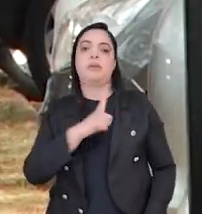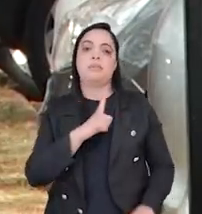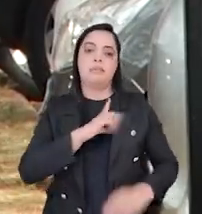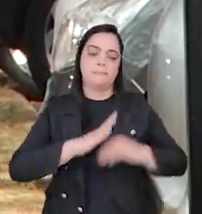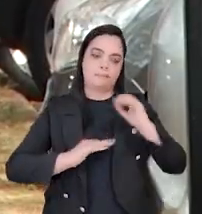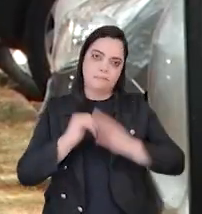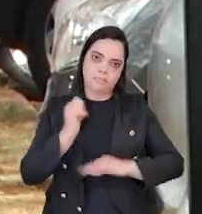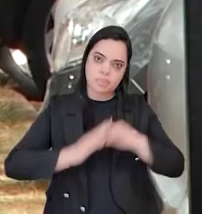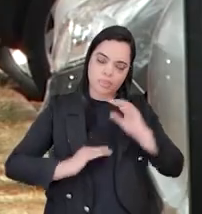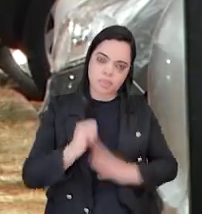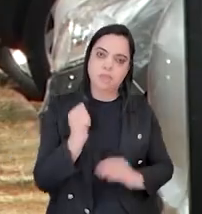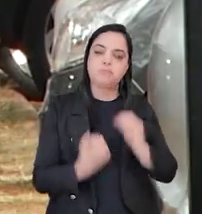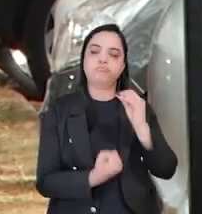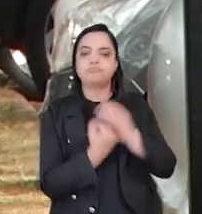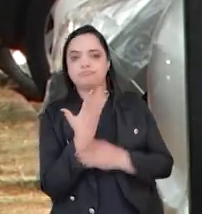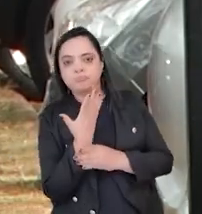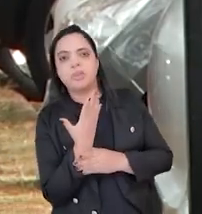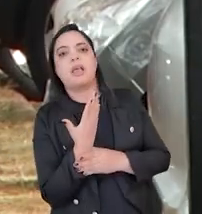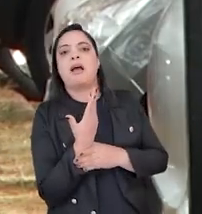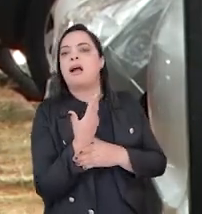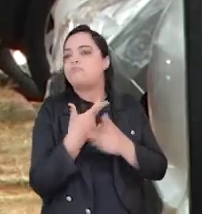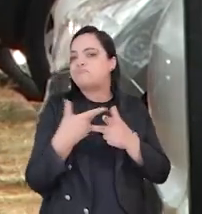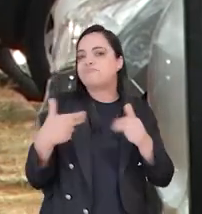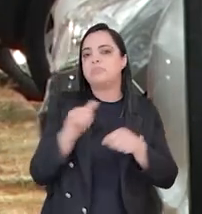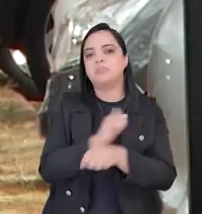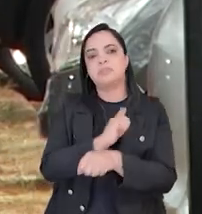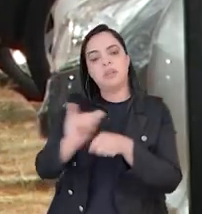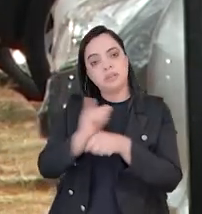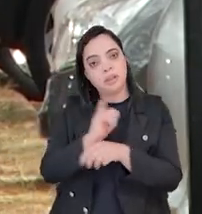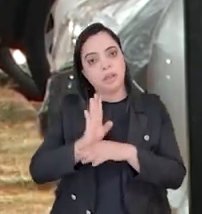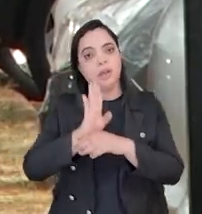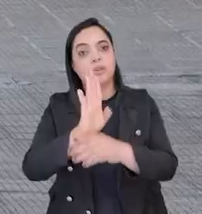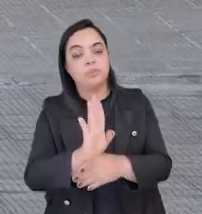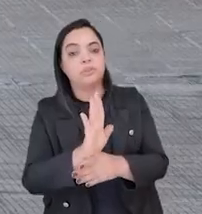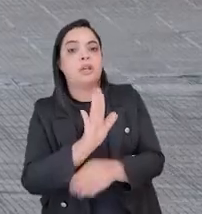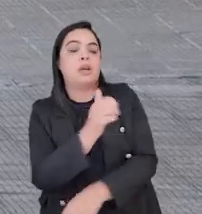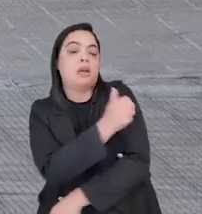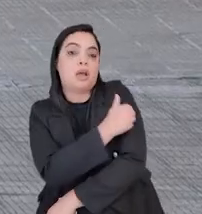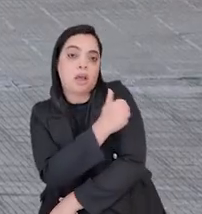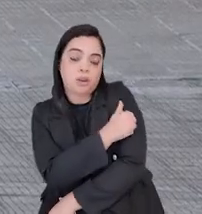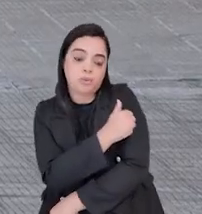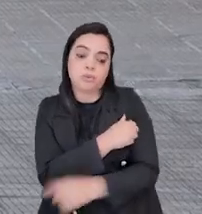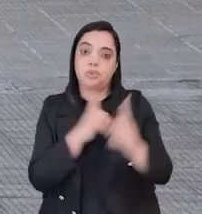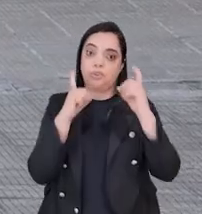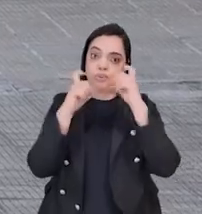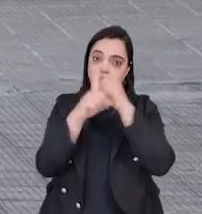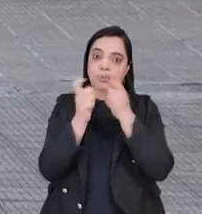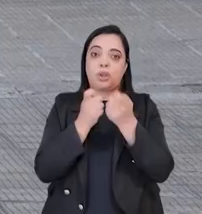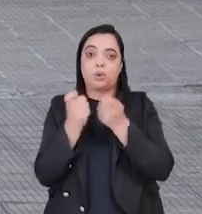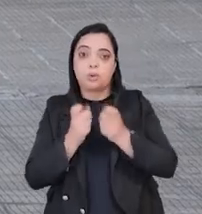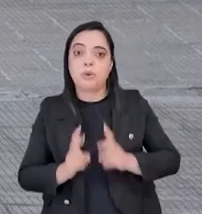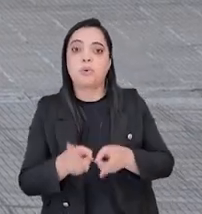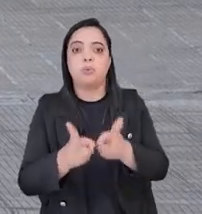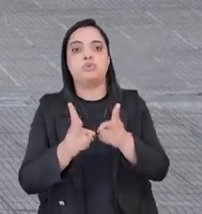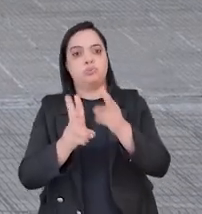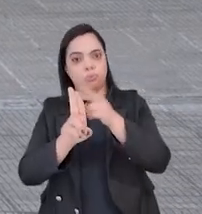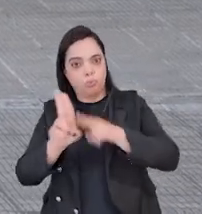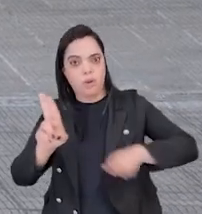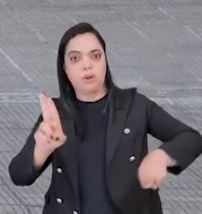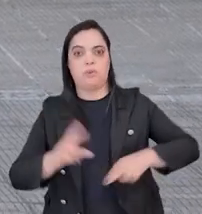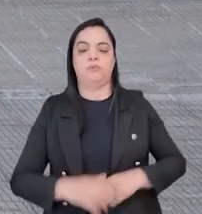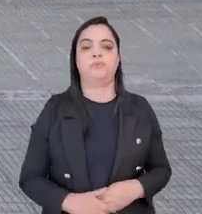desenvolver diversas ações para contribuir com a permanência dos Estudantes em situação de vulnerabilidade socioeconômica